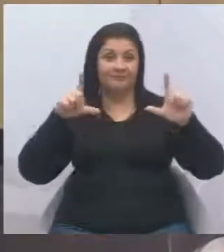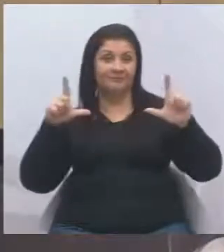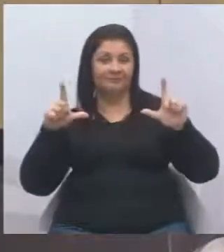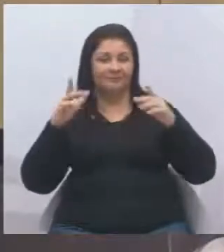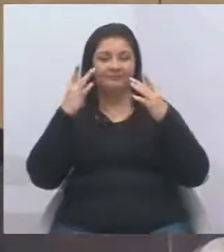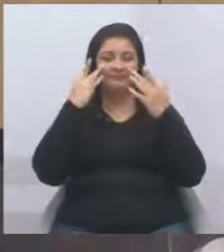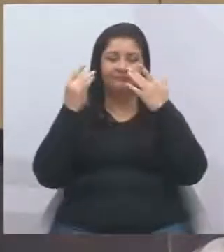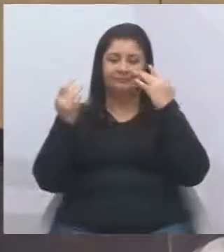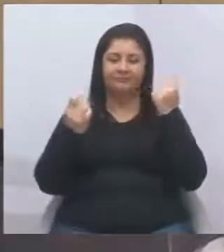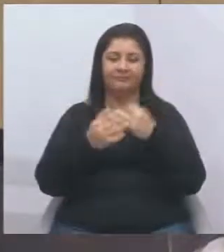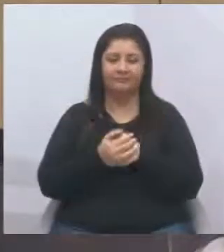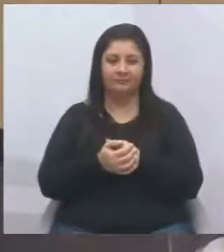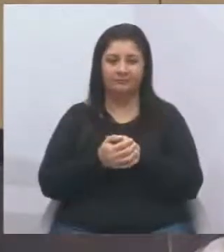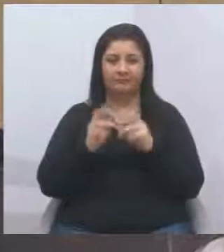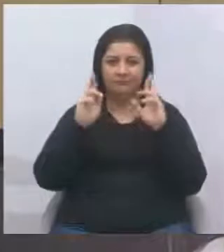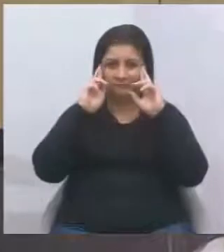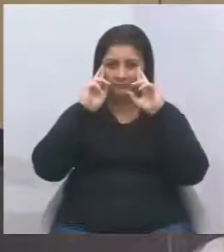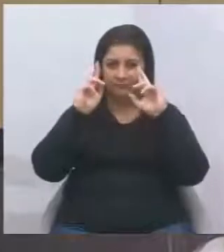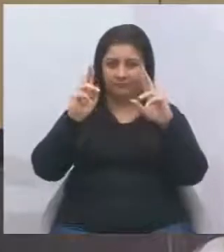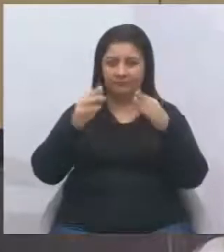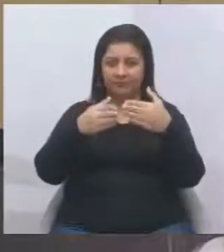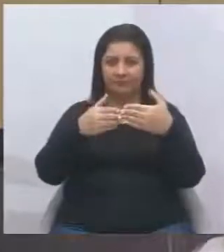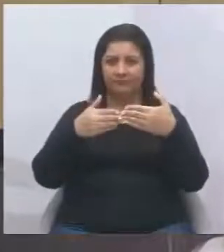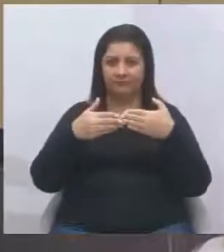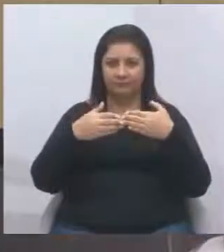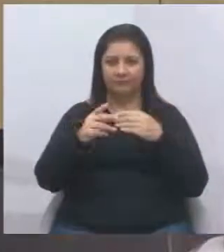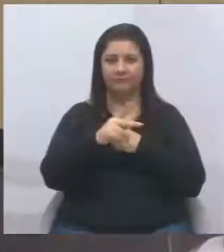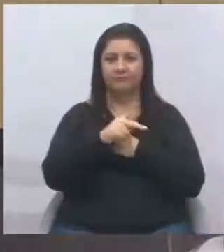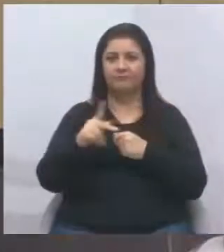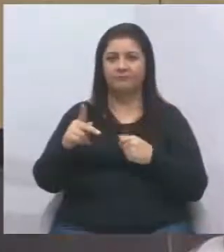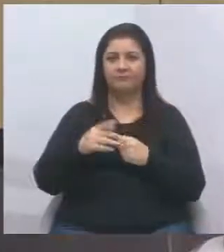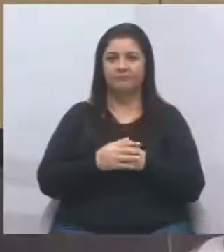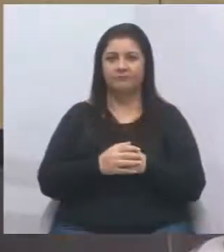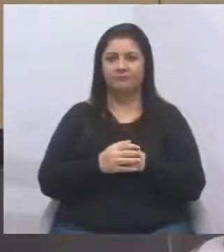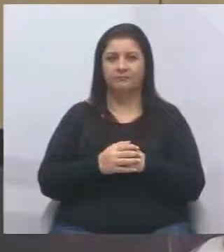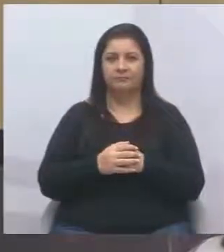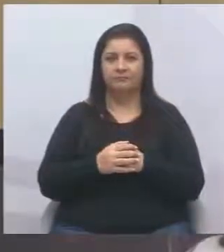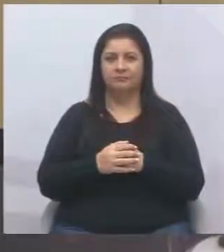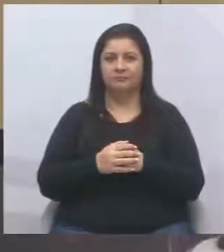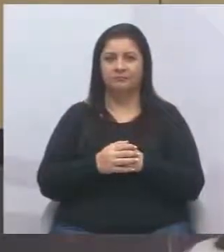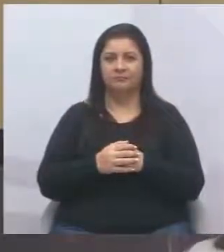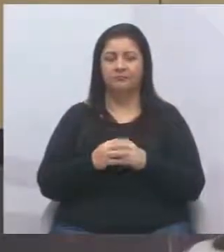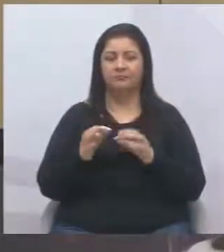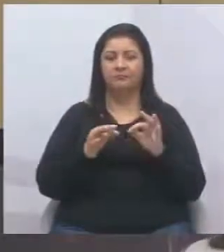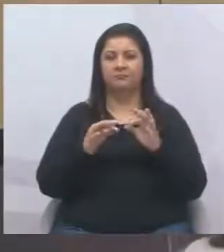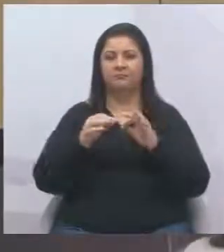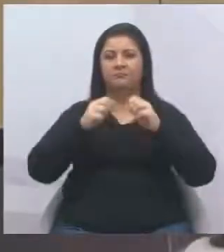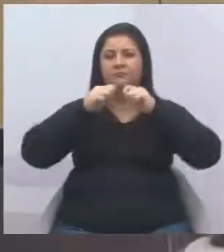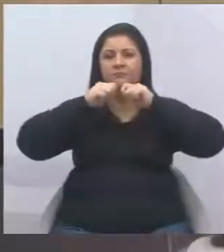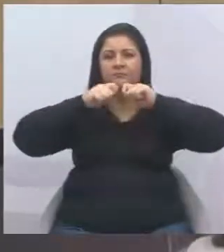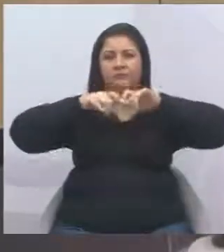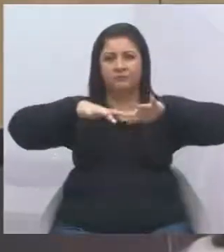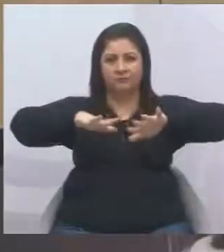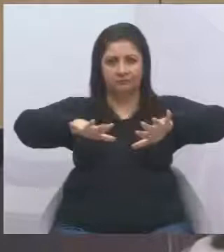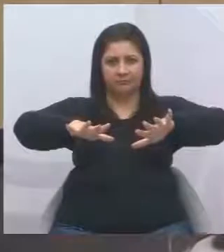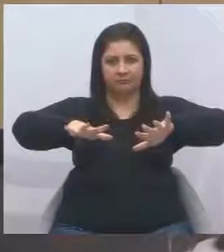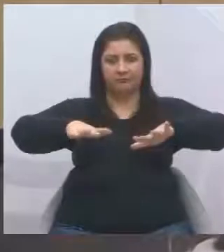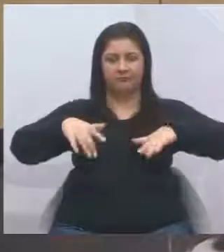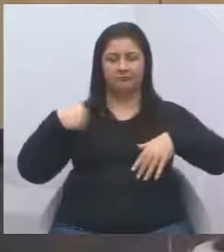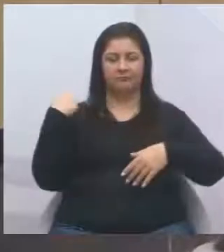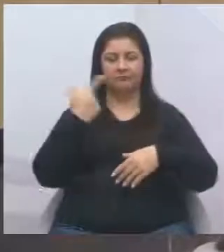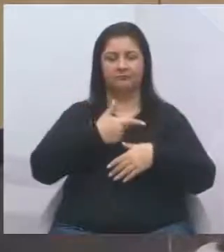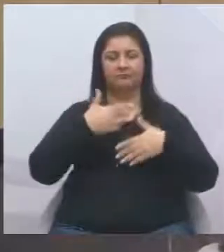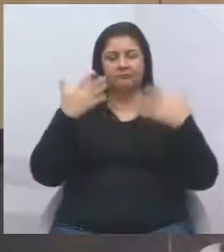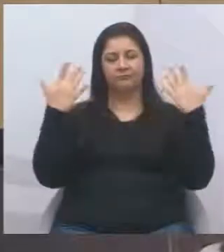Feito esse registro, respeitosamente, requeremos à presidente dessa casa que seja adotado as providências habituais para a divulgação da presente